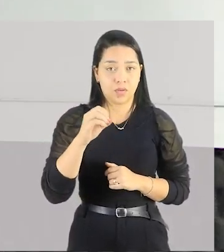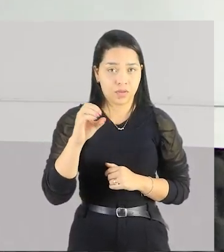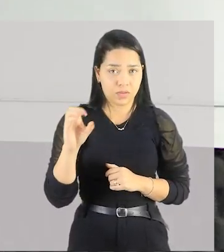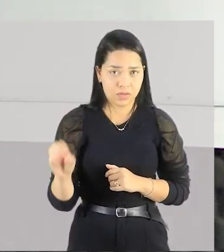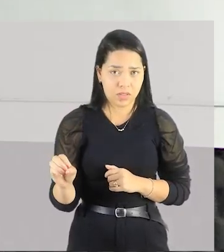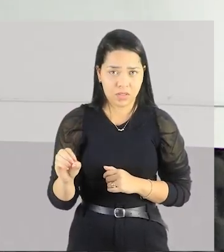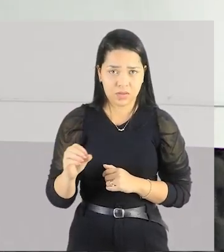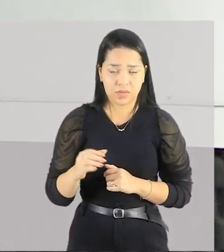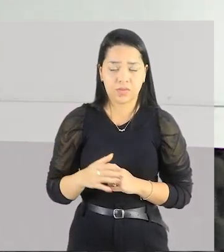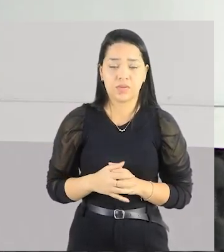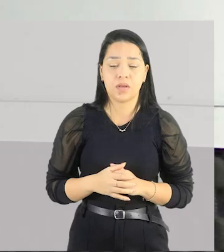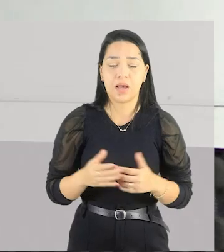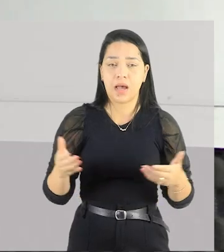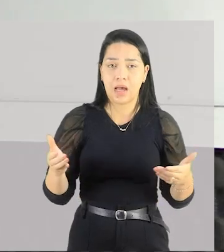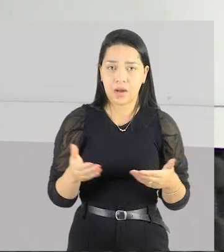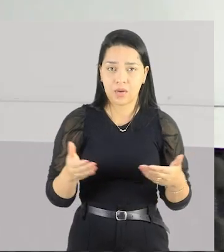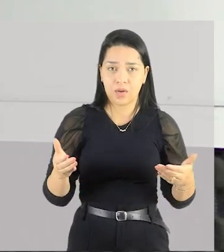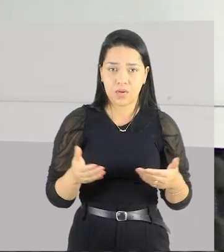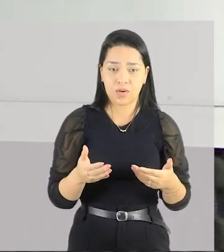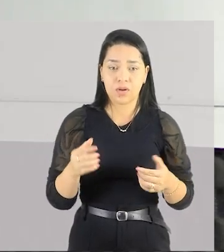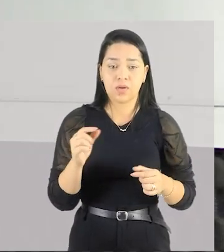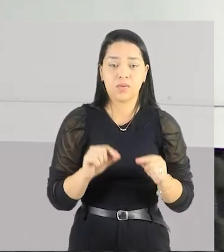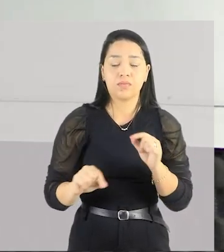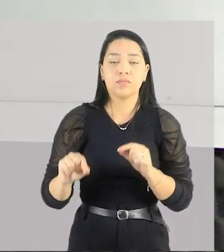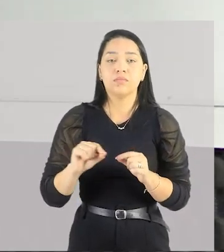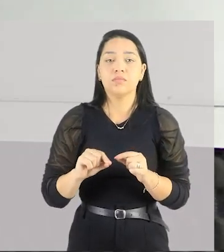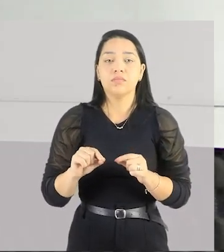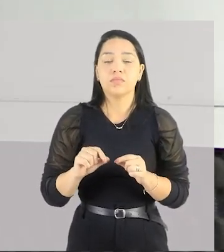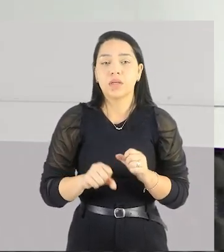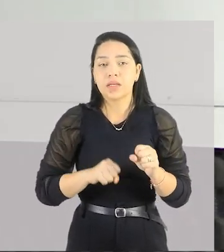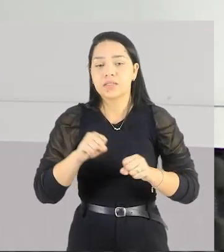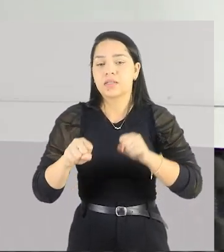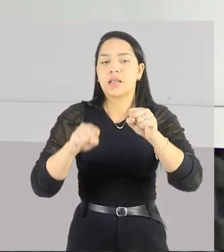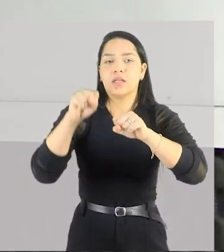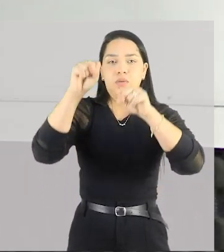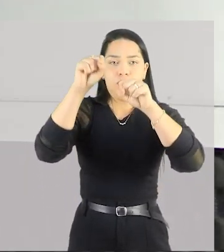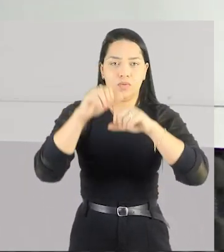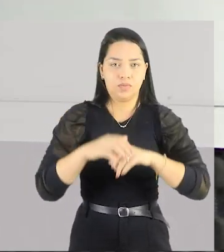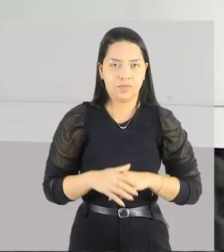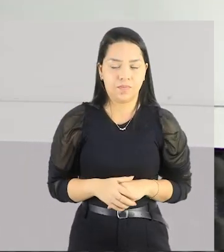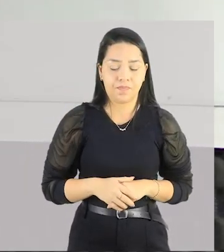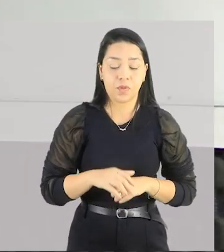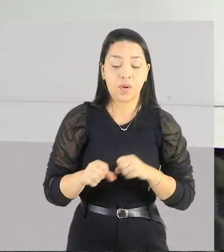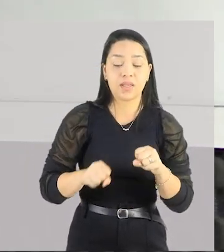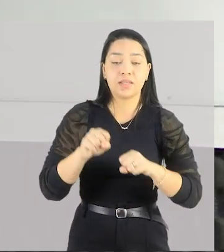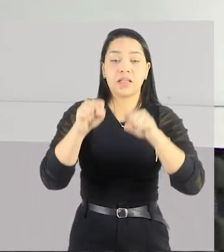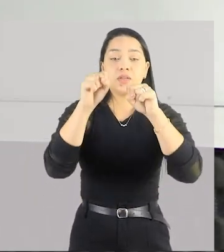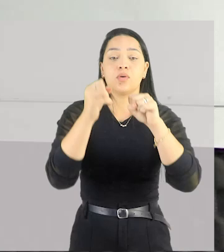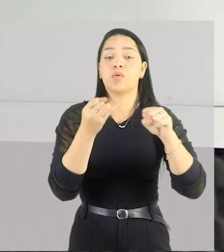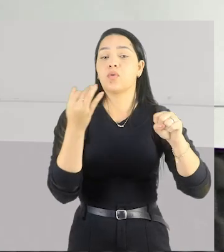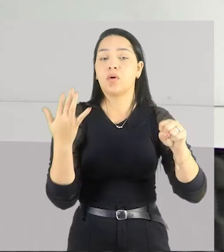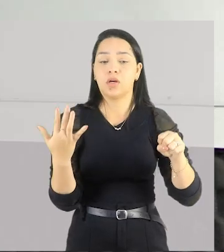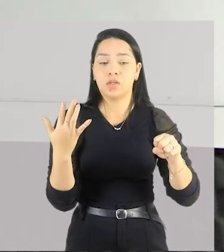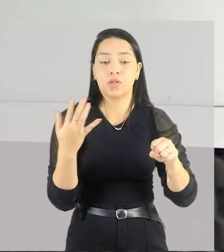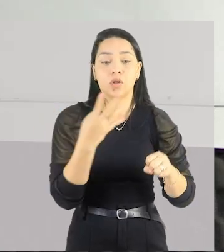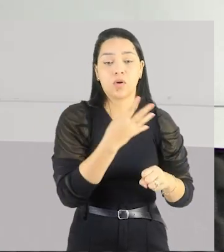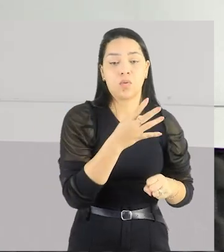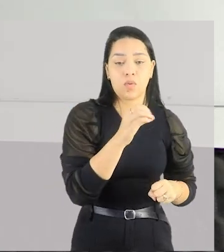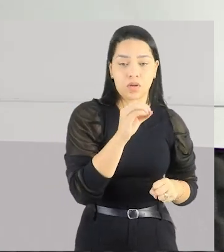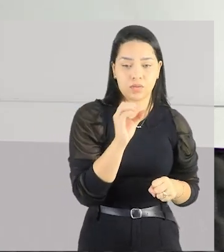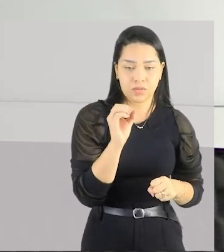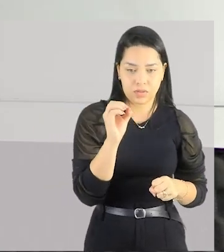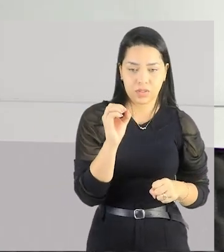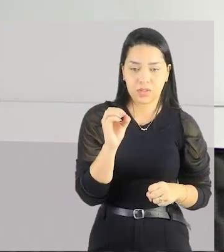1.400, ok? Agora, vamos para o escalador, tá? O escalador ele percorreu primeiro